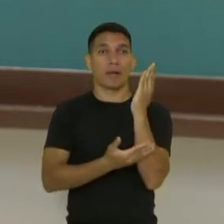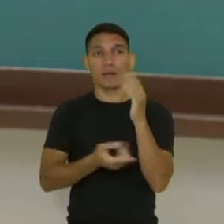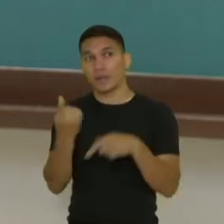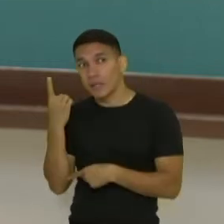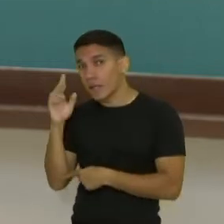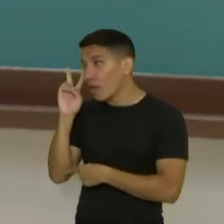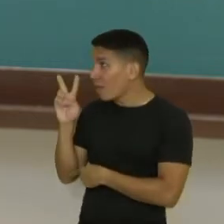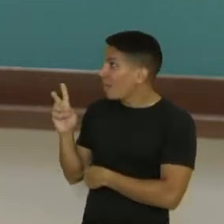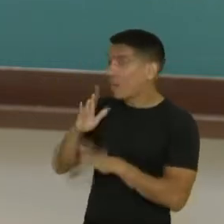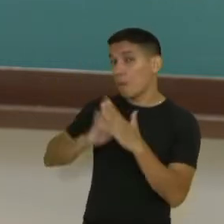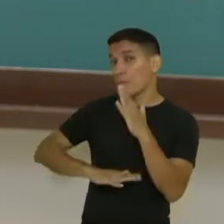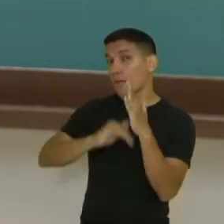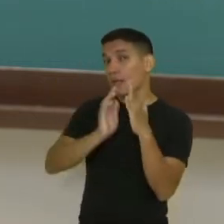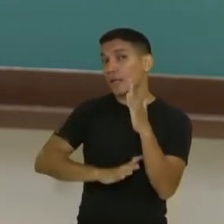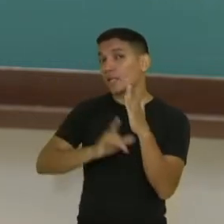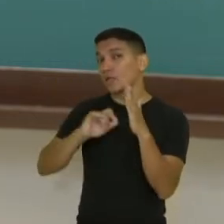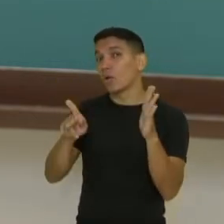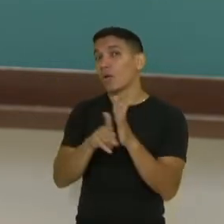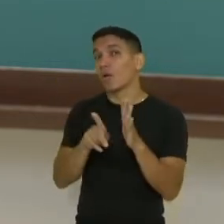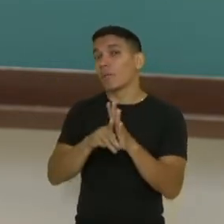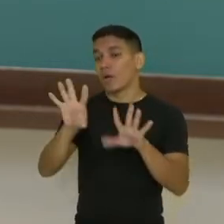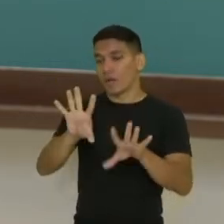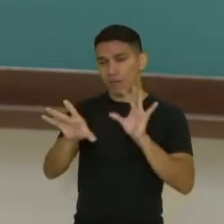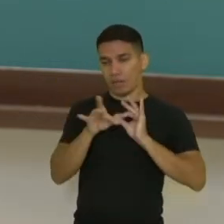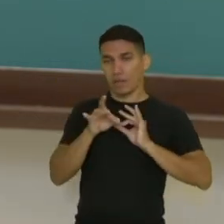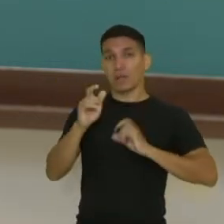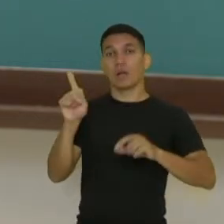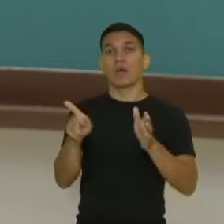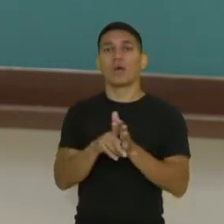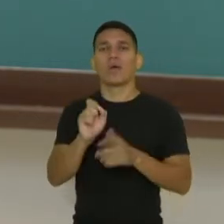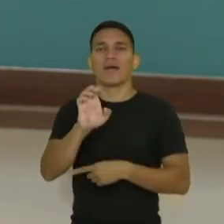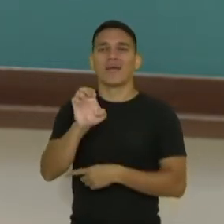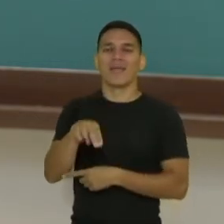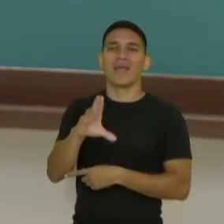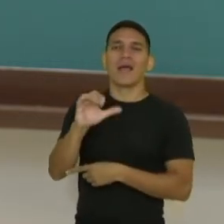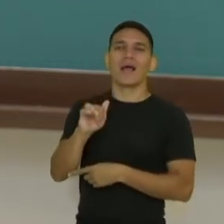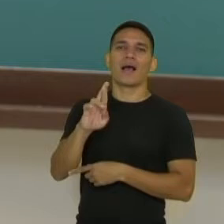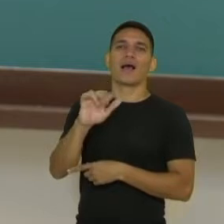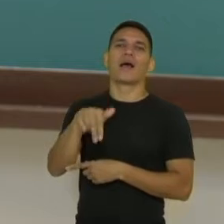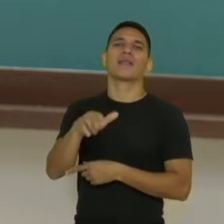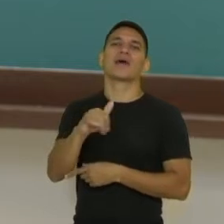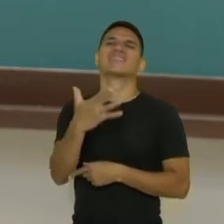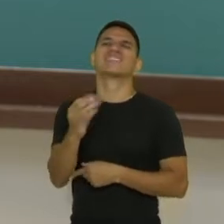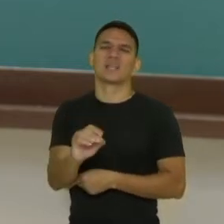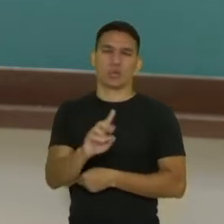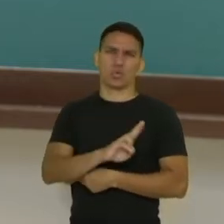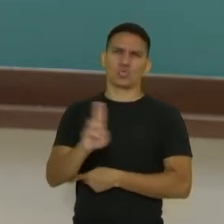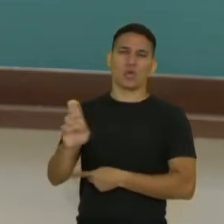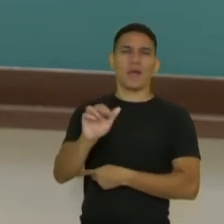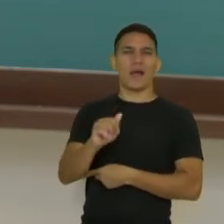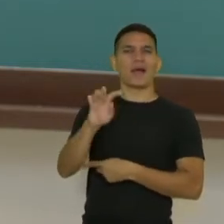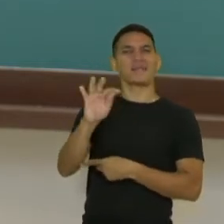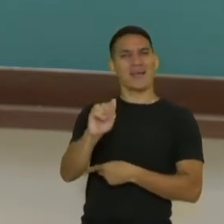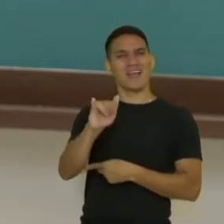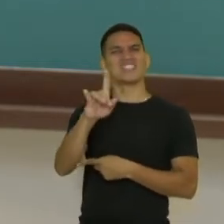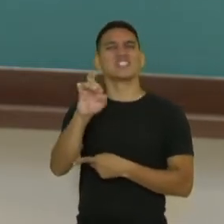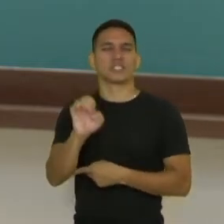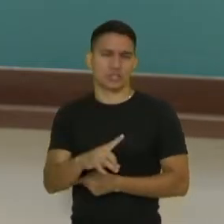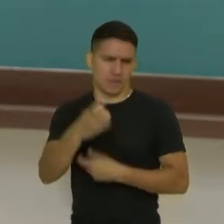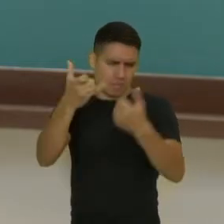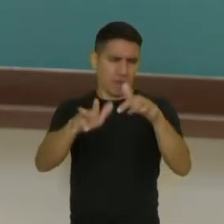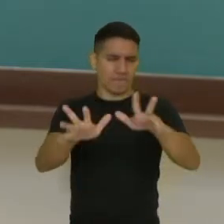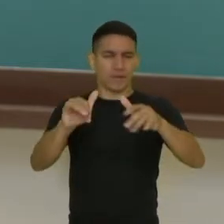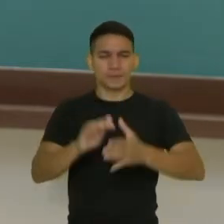parte de pintura que é chamada de encarnação, ela foi feita pelo mestre Ataíde, que a gente vai falar um pouquinho mais para frente, então isso é um trabalho que ele faz de